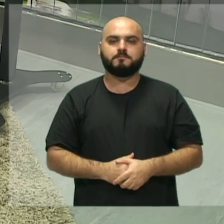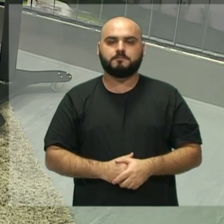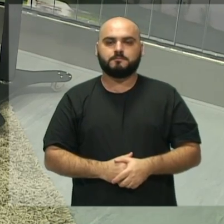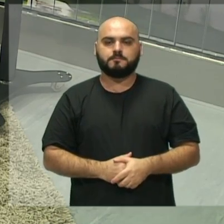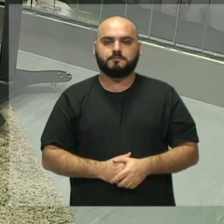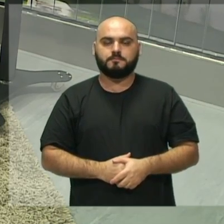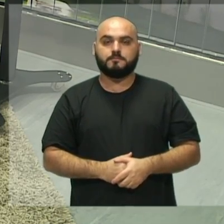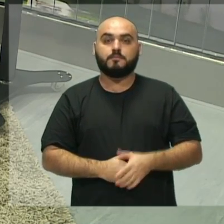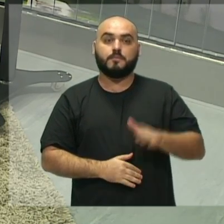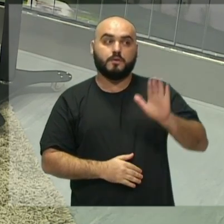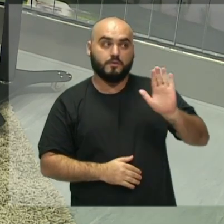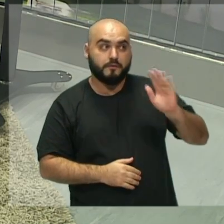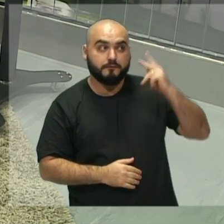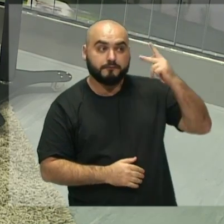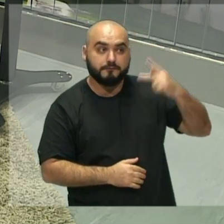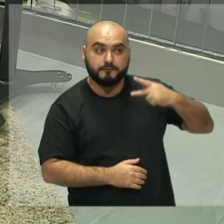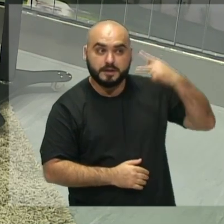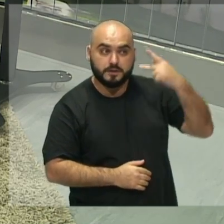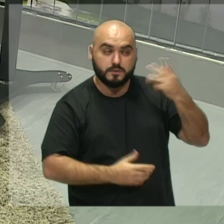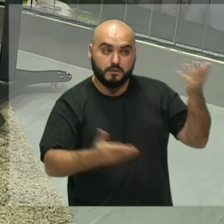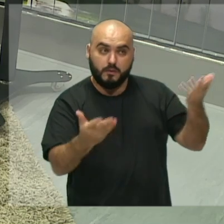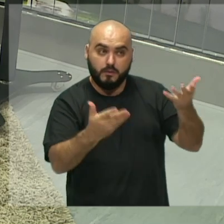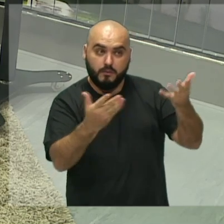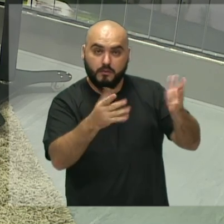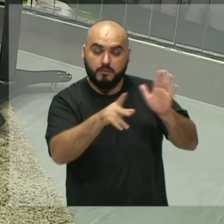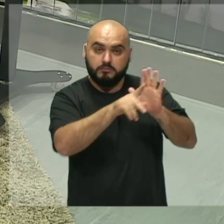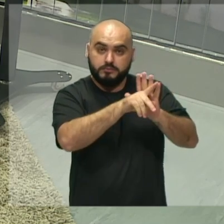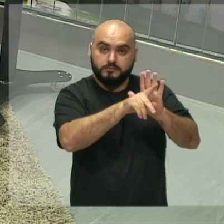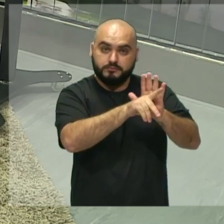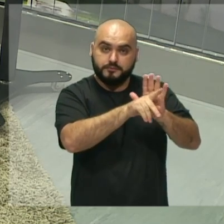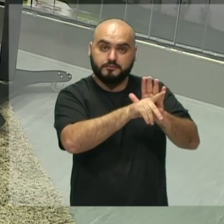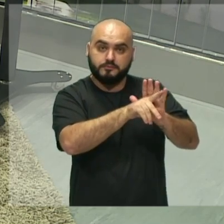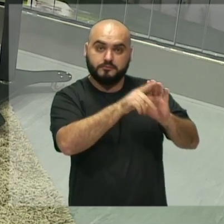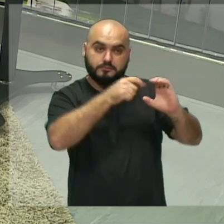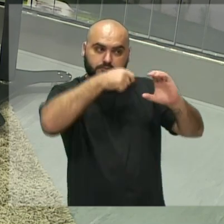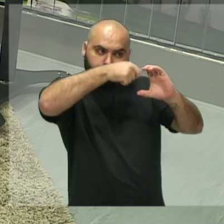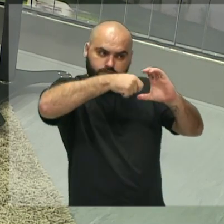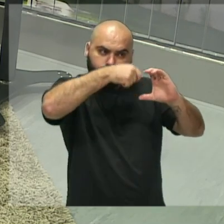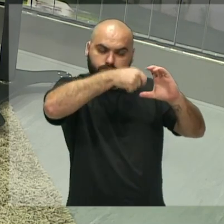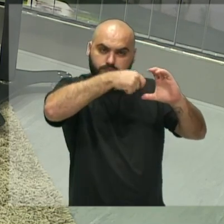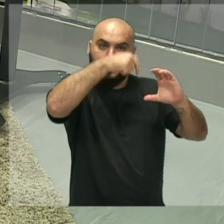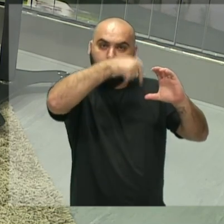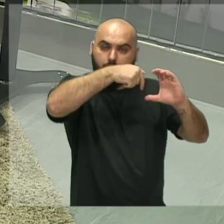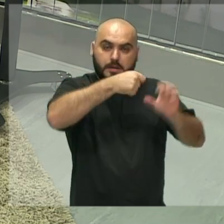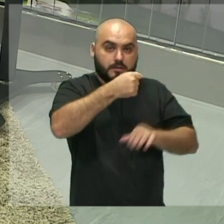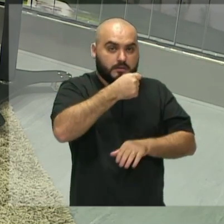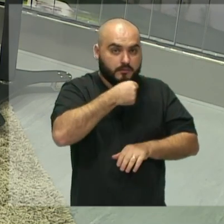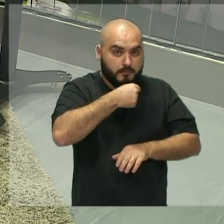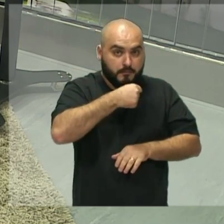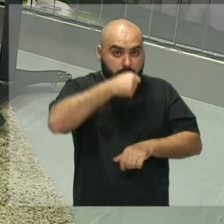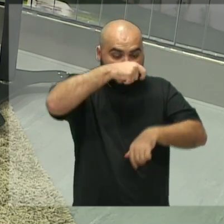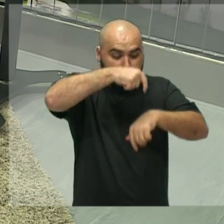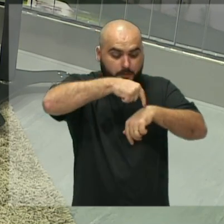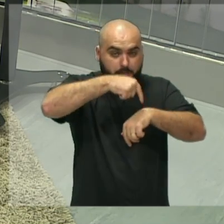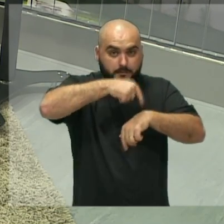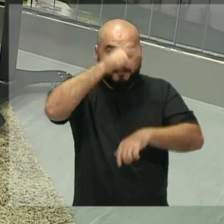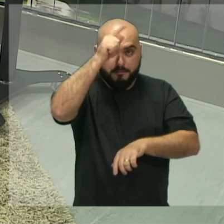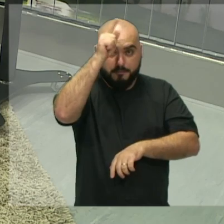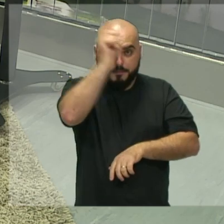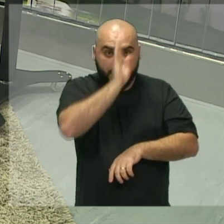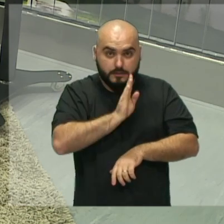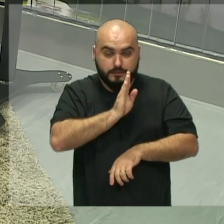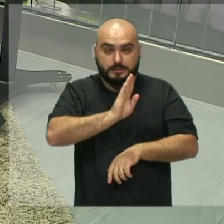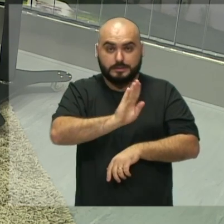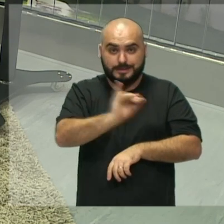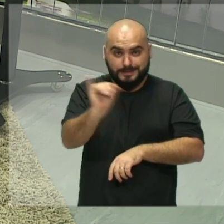estamos gravando essa entrevista também, tanto o país quanto Itajaí passa por um momento muito crítico,